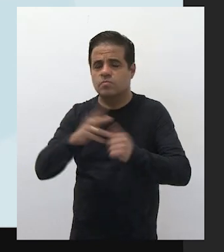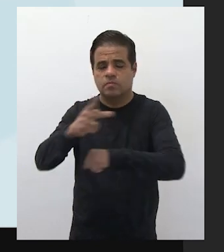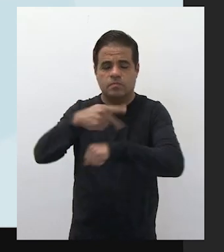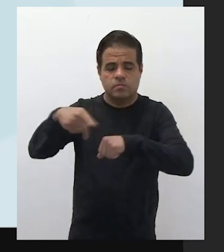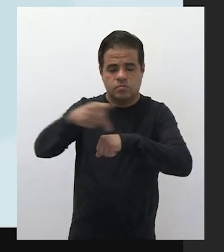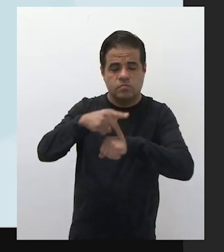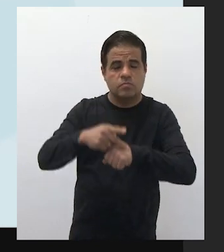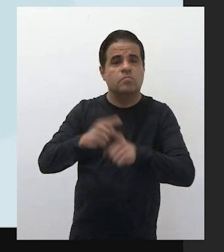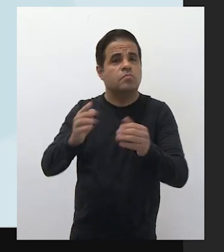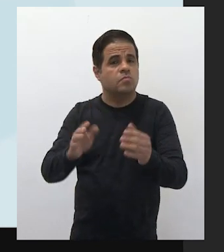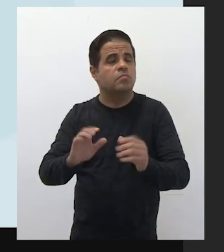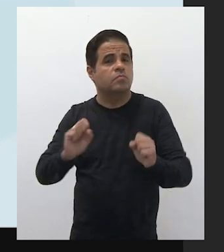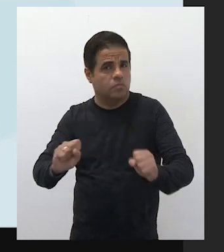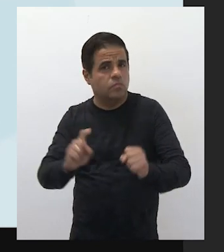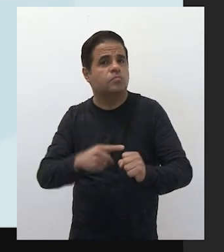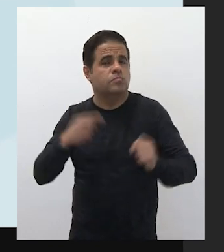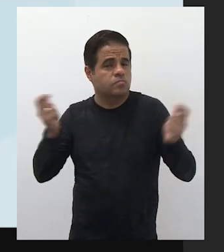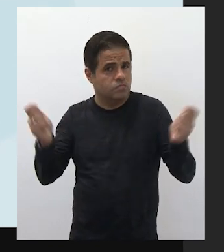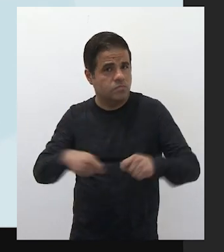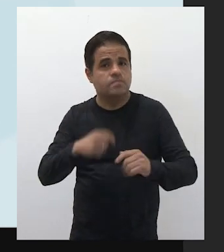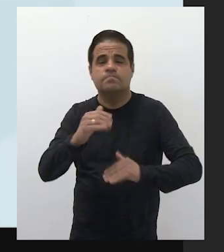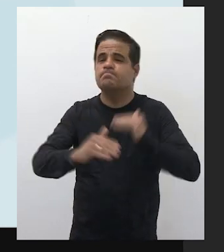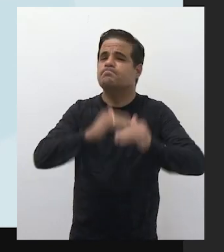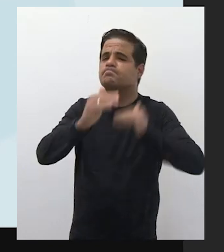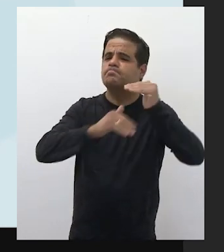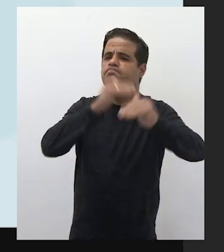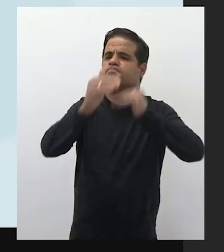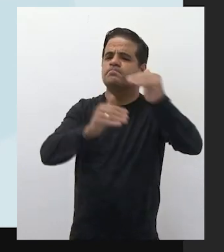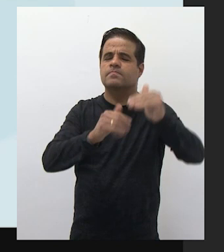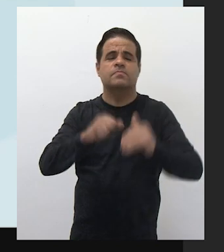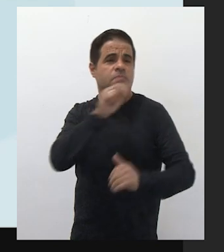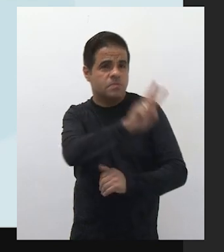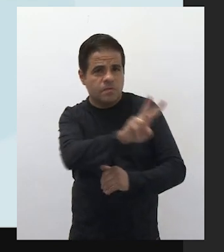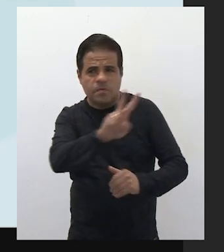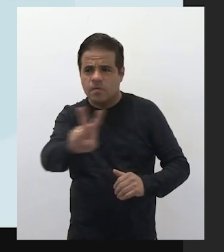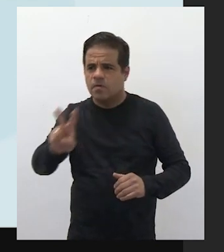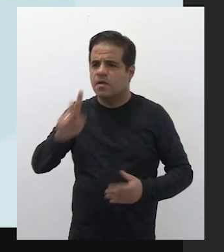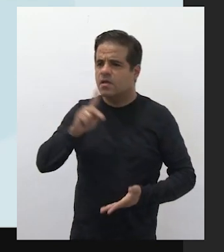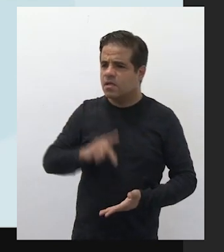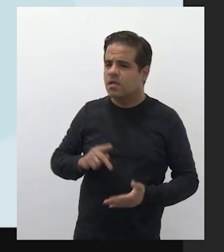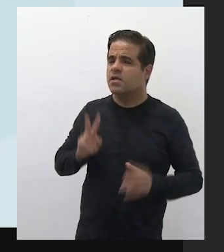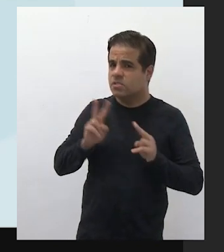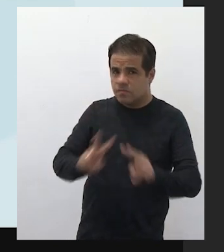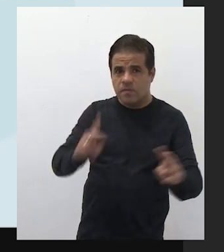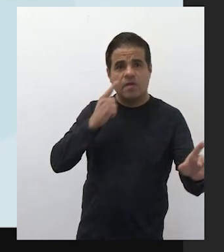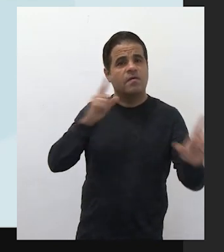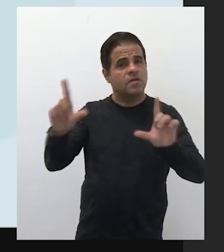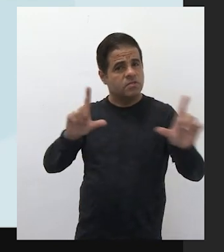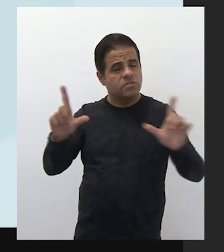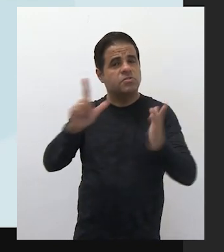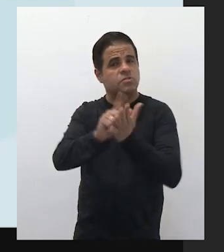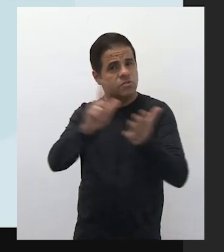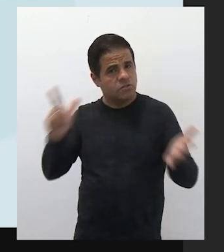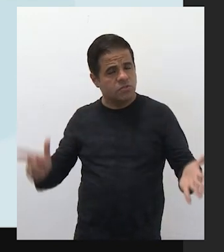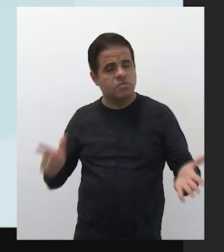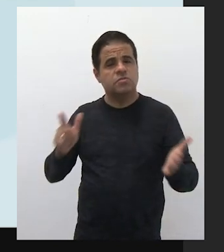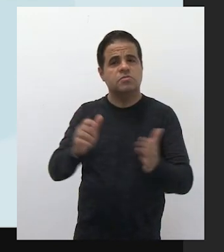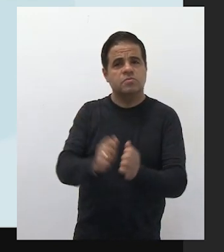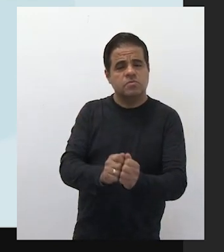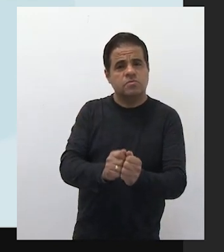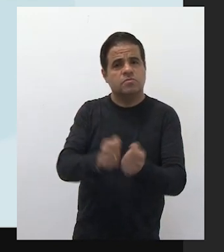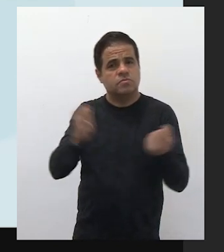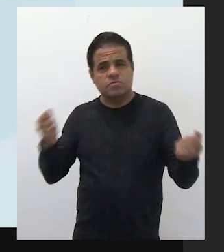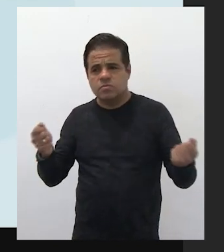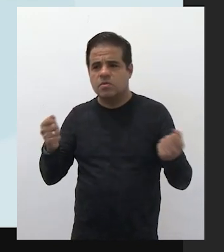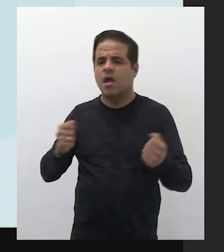rico ou pobre, todos podem crescer, como a gente vê de fato. A gente assiste telejornal, ou abre uma matéria,